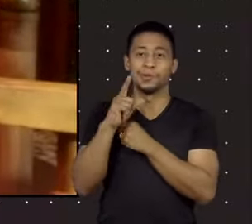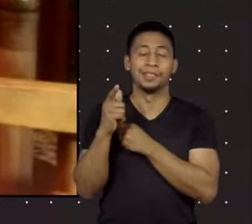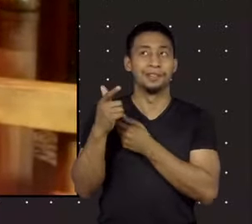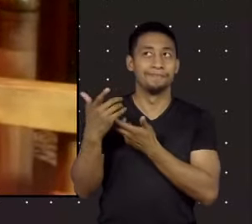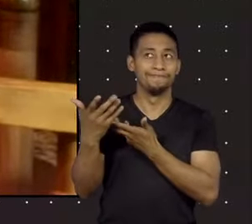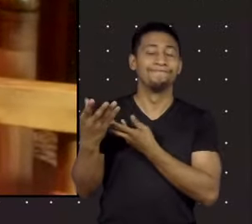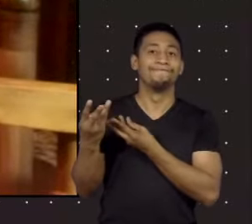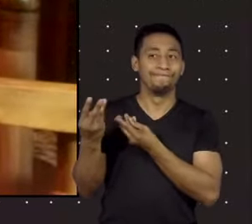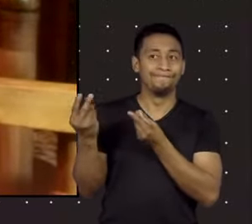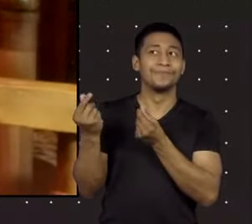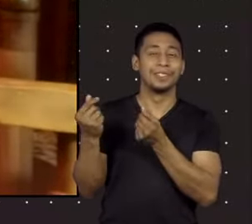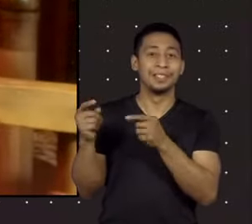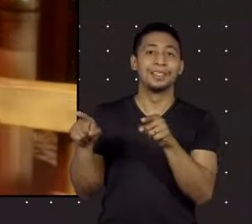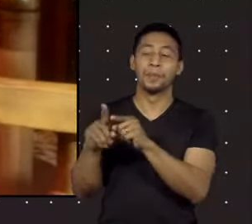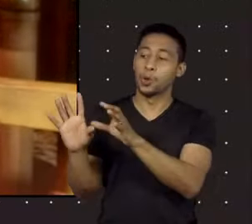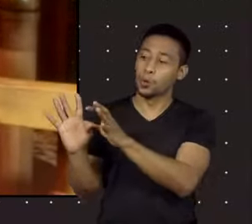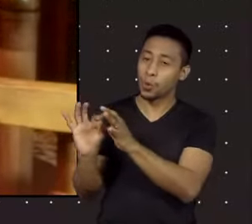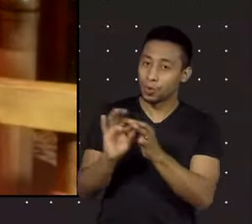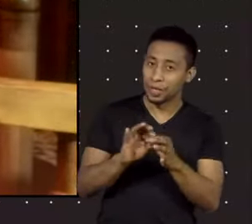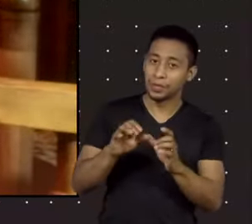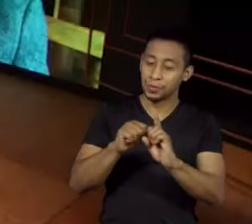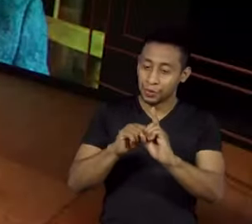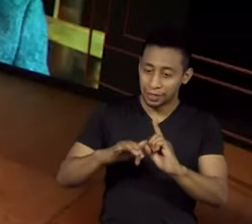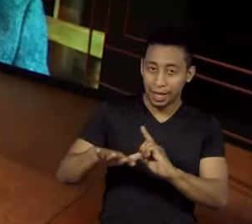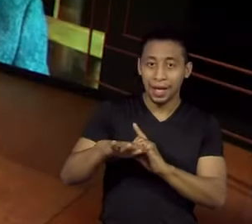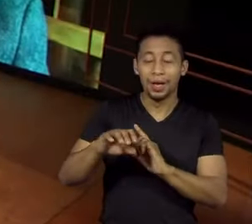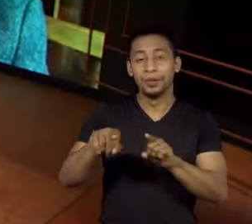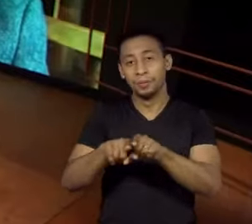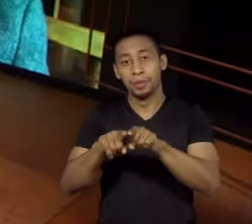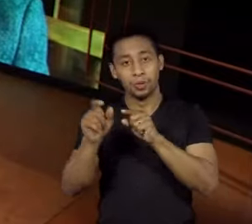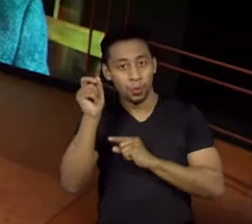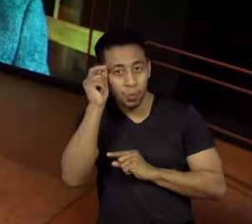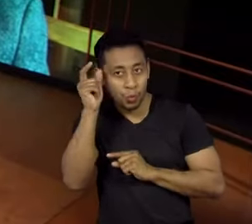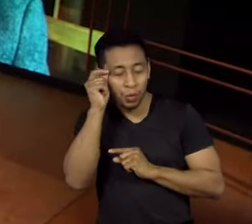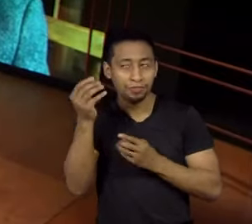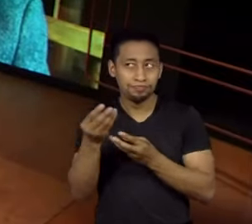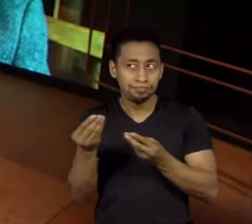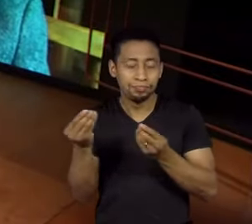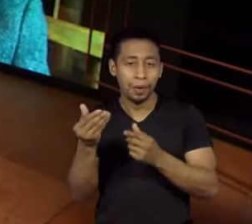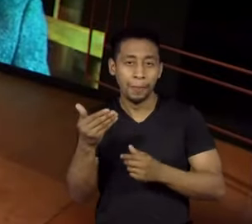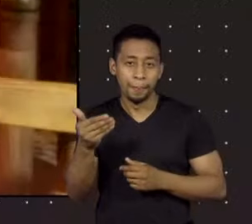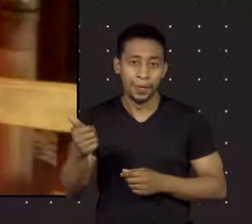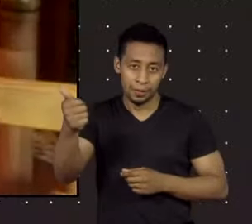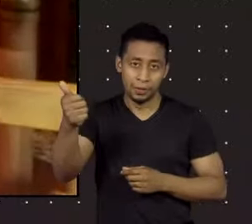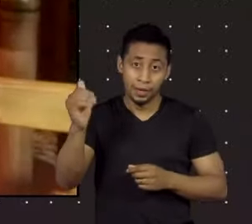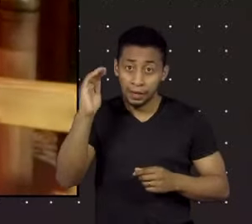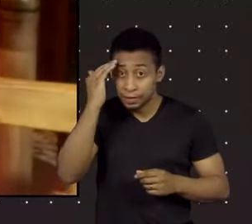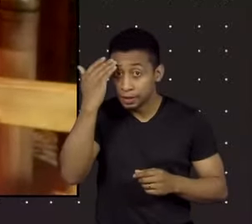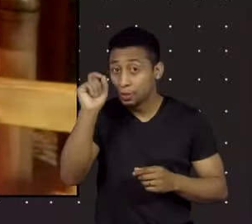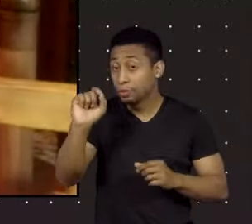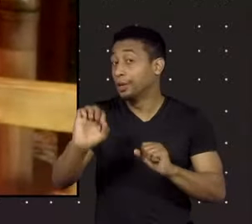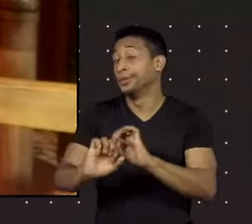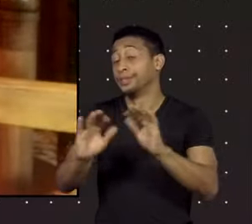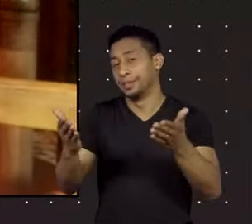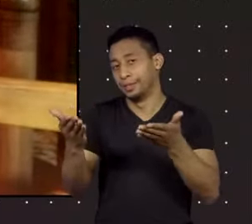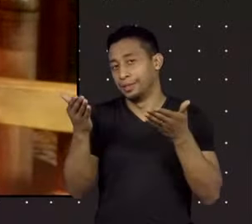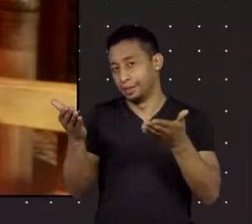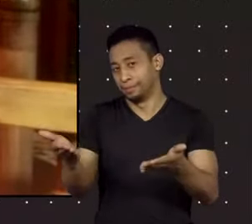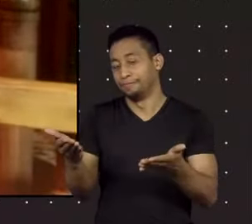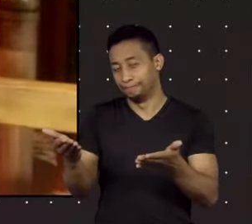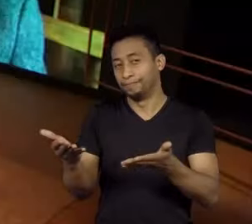dentro de um contexto social ou cultural um pouco mais agradável, né? Um pouco melhor e entender um pouco mais o que está acontecendo com aquela sonoridade,